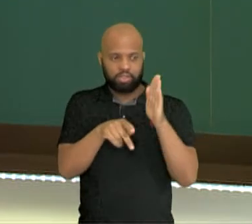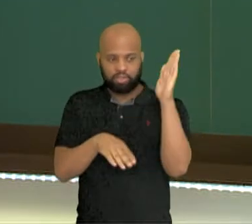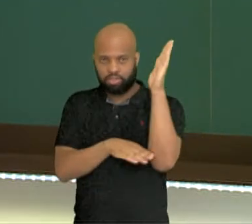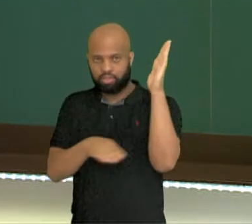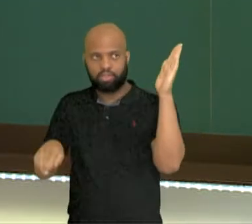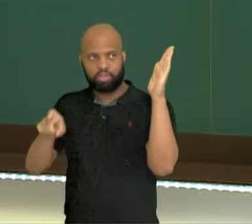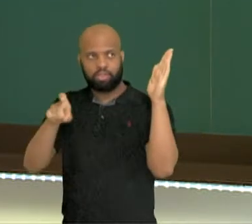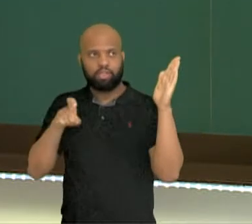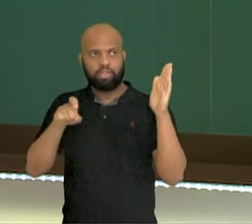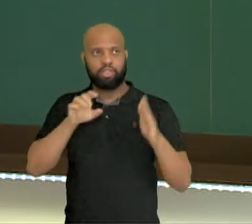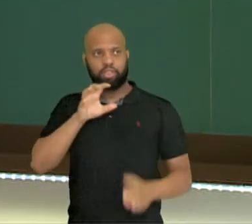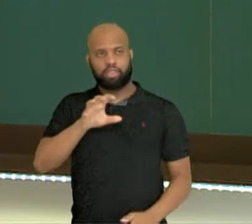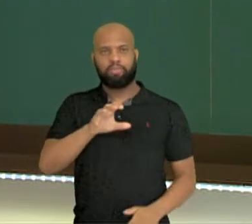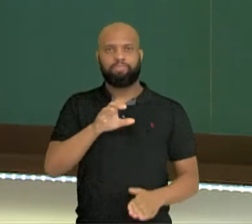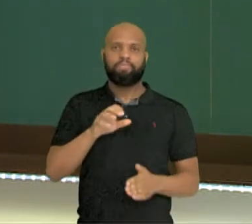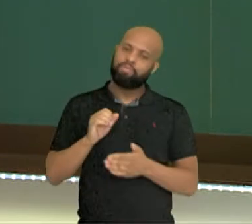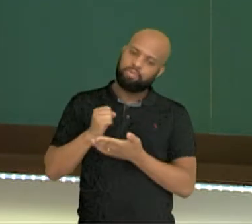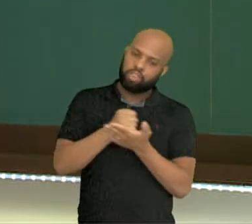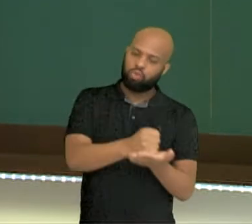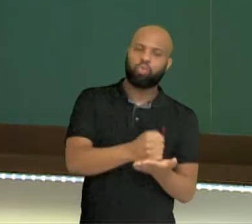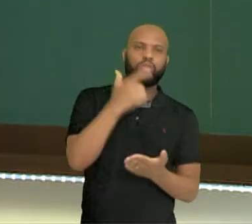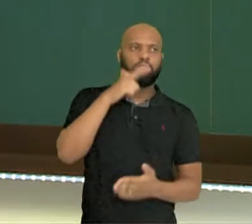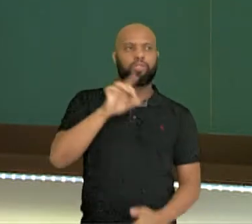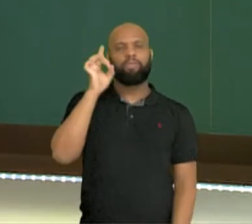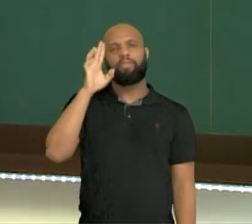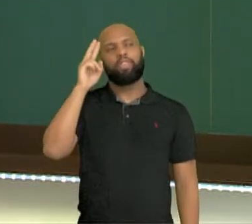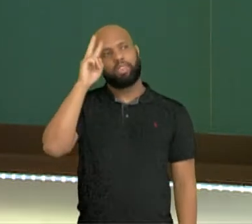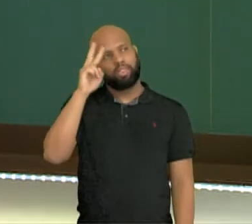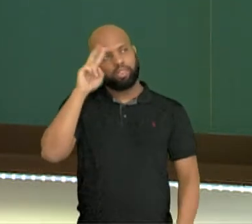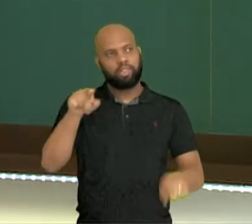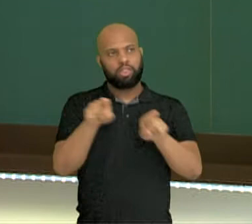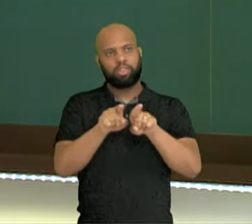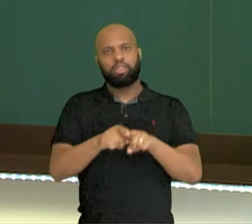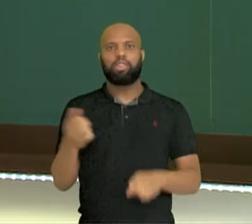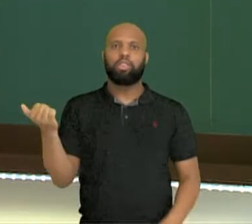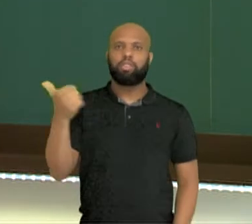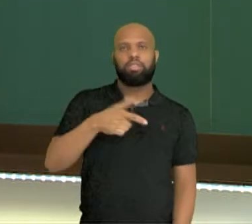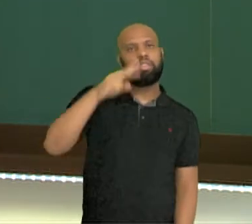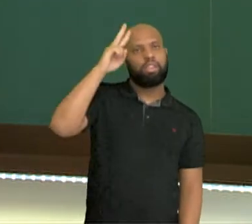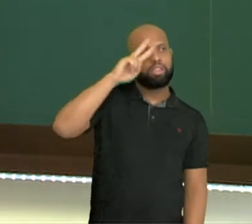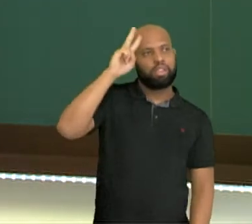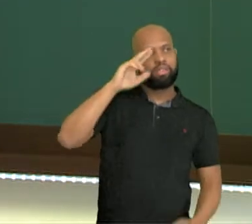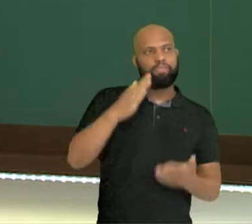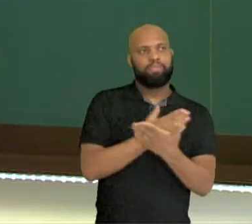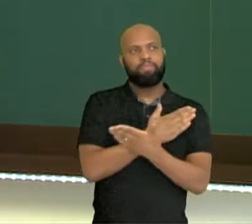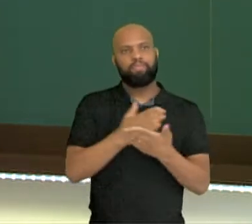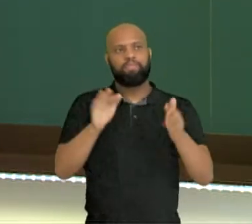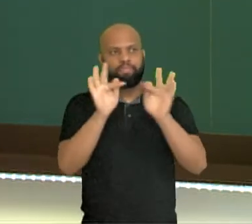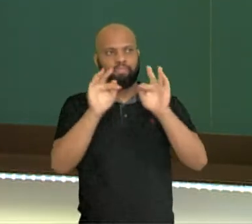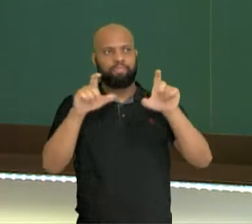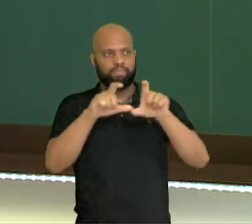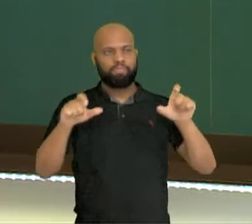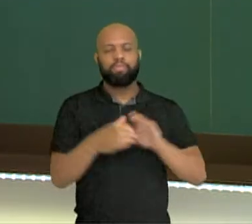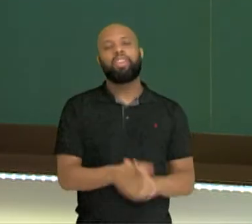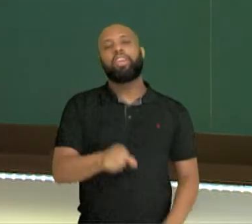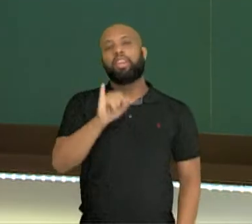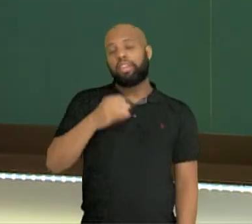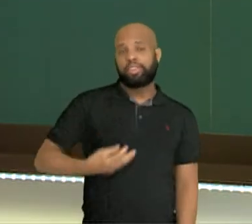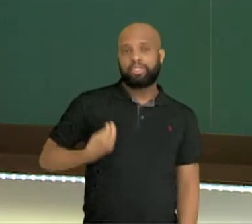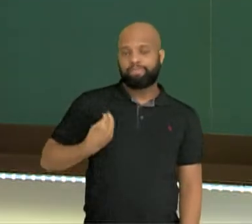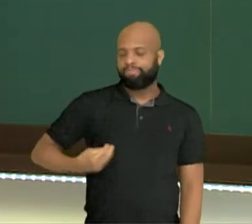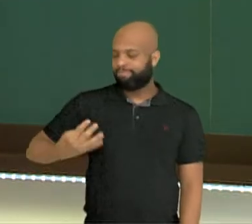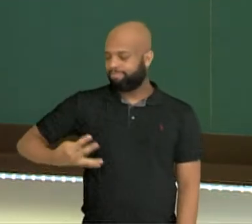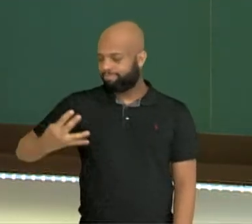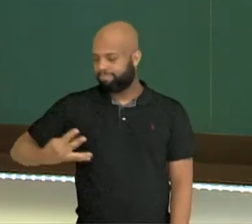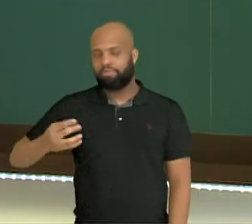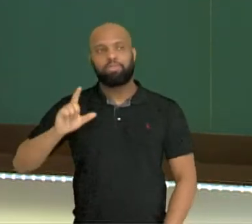Isso ajuda bastante e fica mais fácil de lembrar do que relembrar talvez algumas fórmulas, Se o ângulo estiver no quarto quadrante,